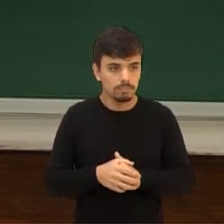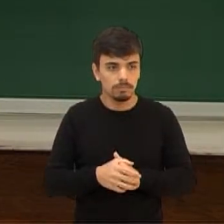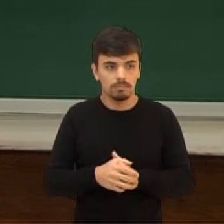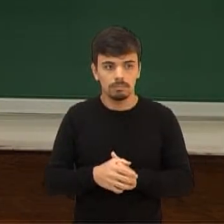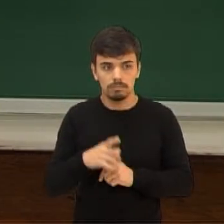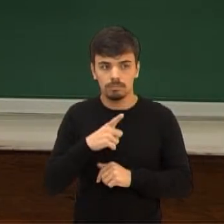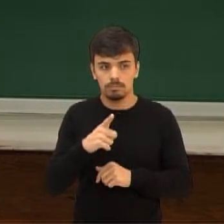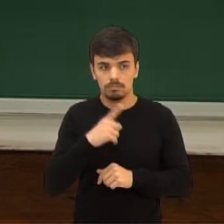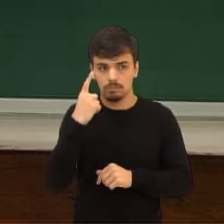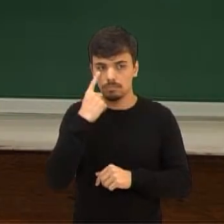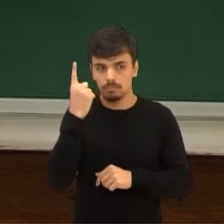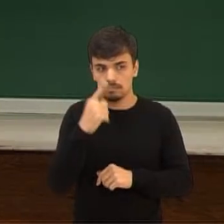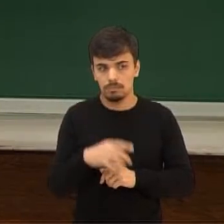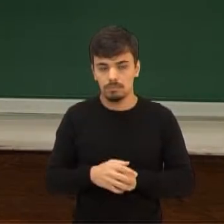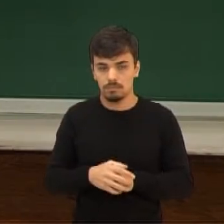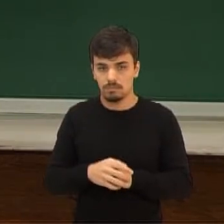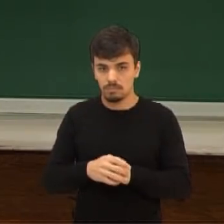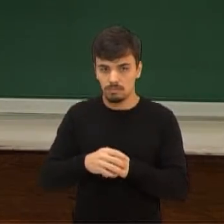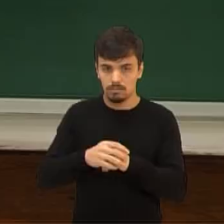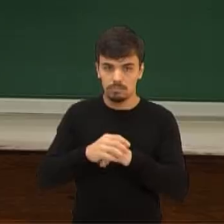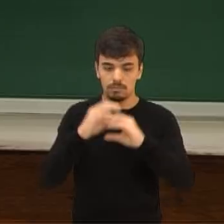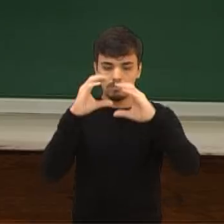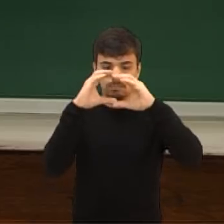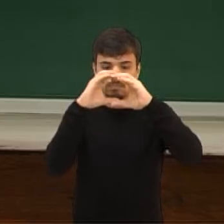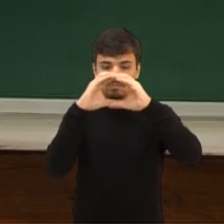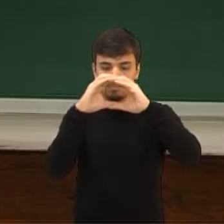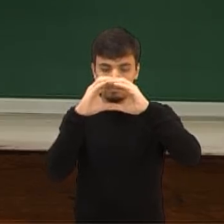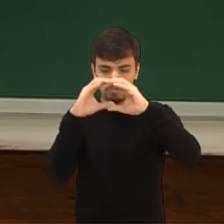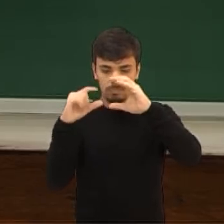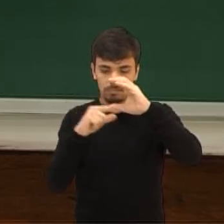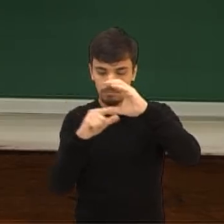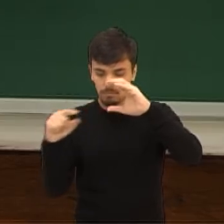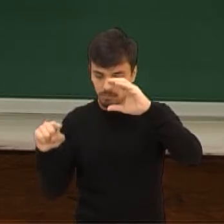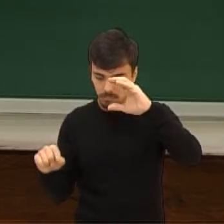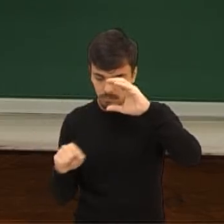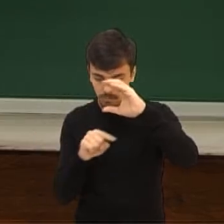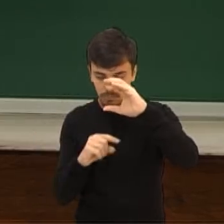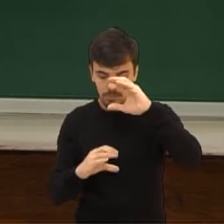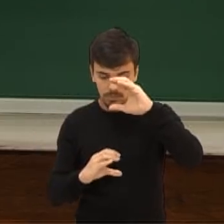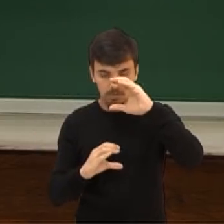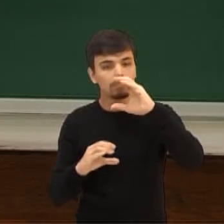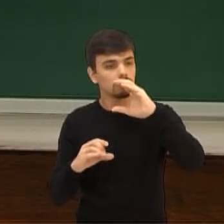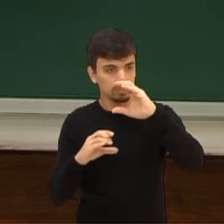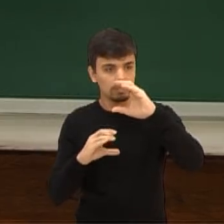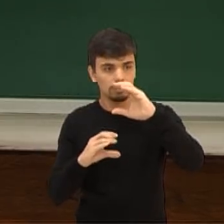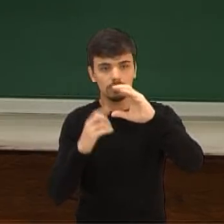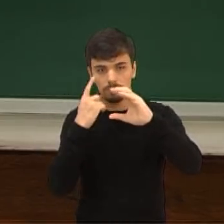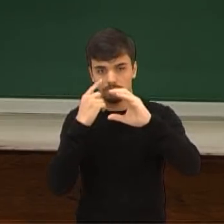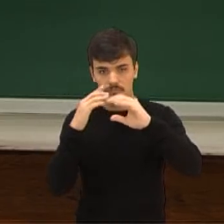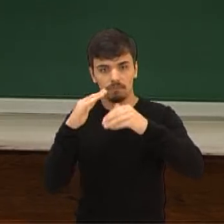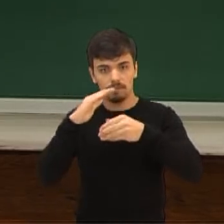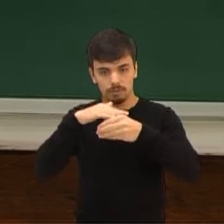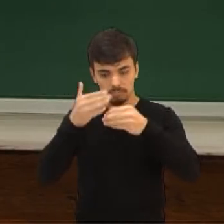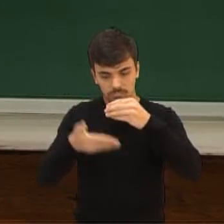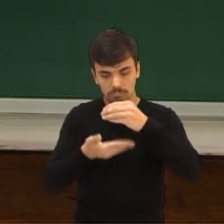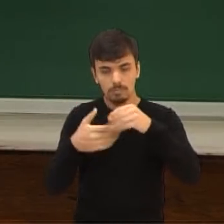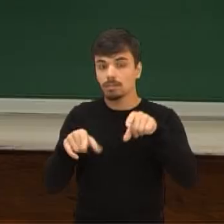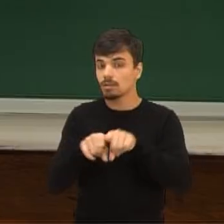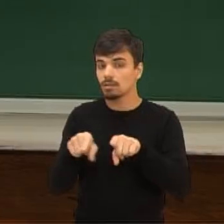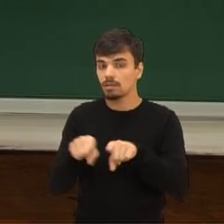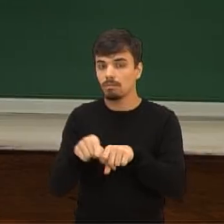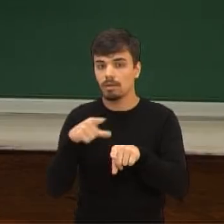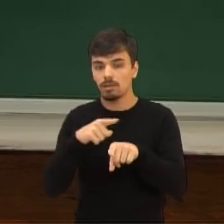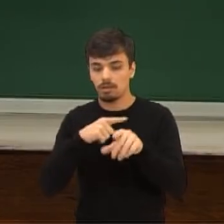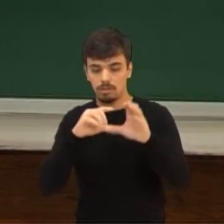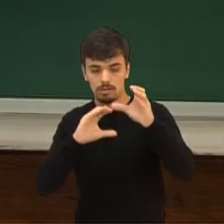uma circunferência em cada lado, porque ela precisa fechar embaixo e em cima. E a nossa face